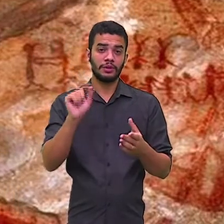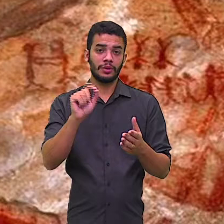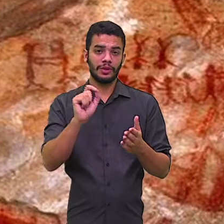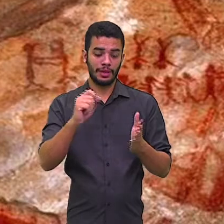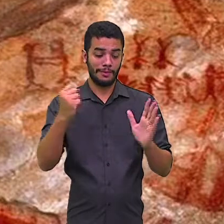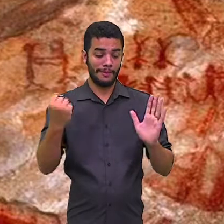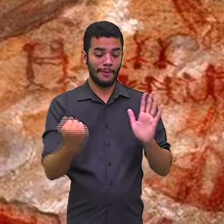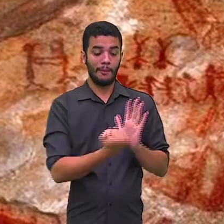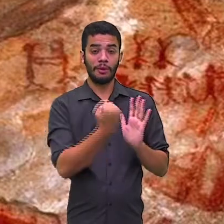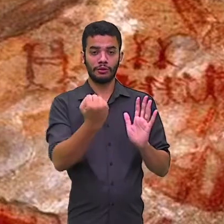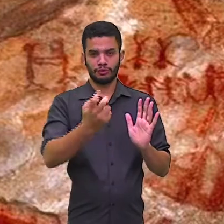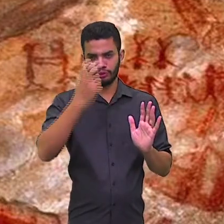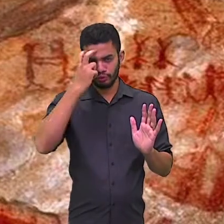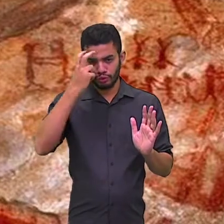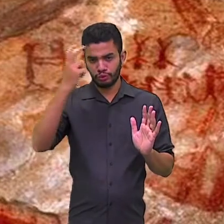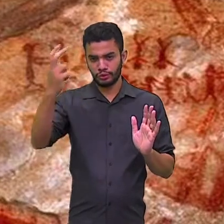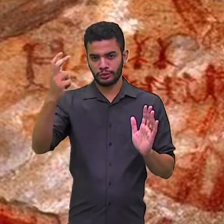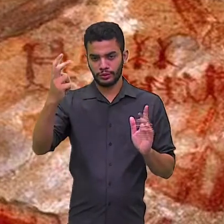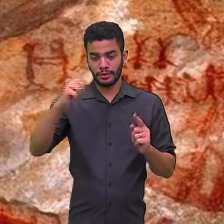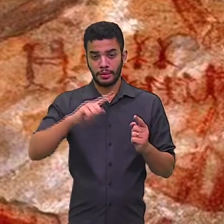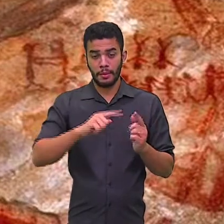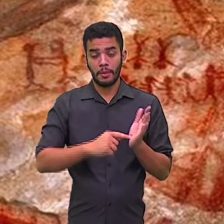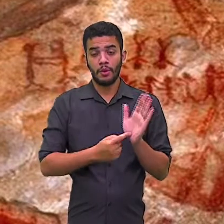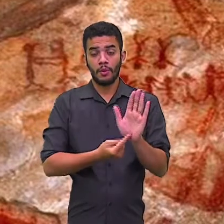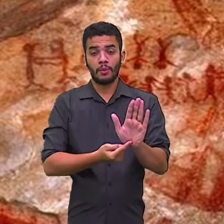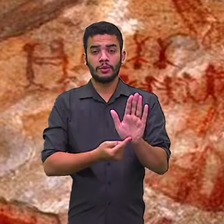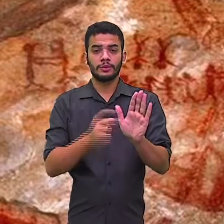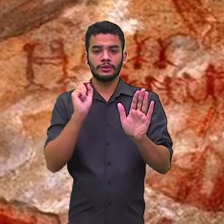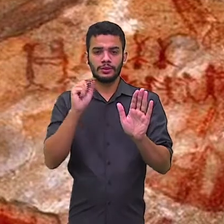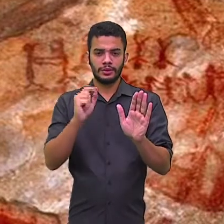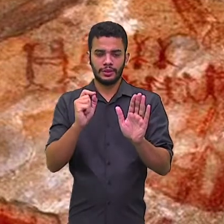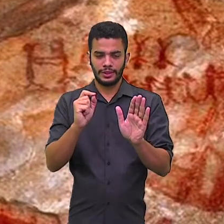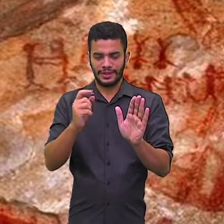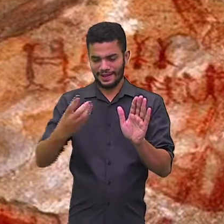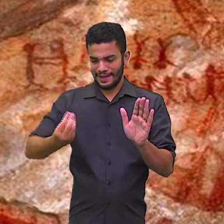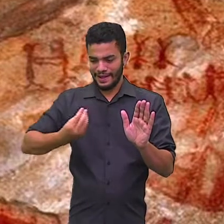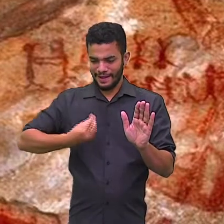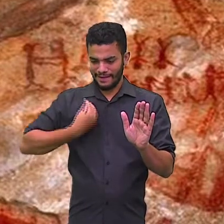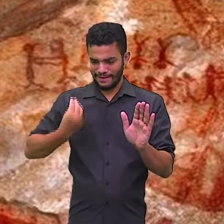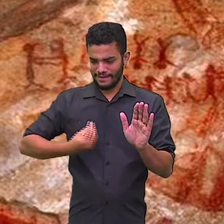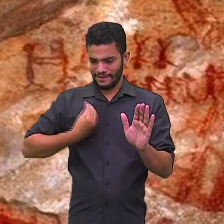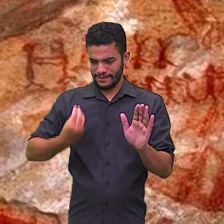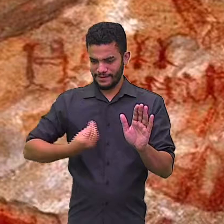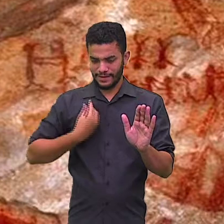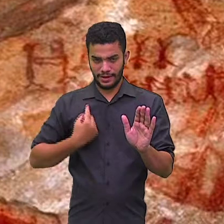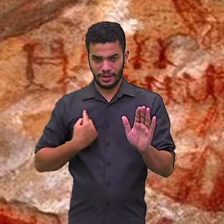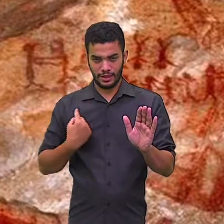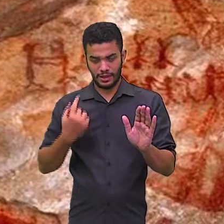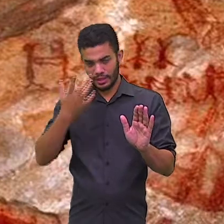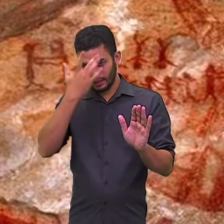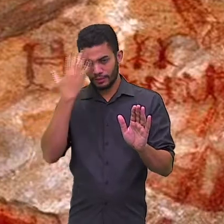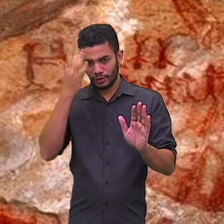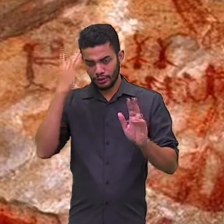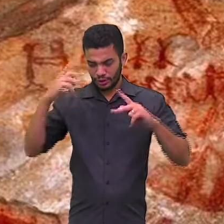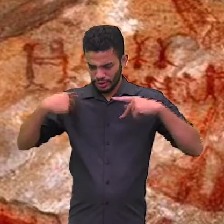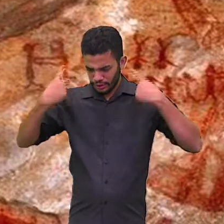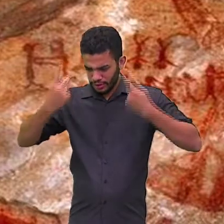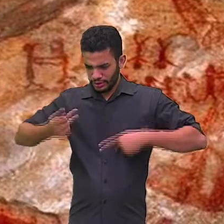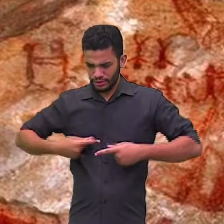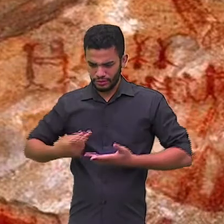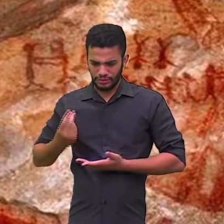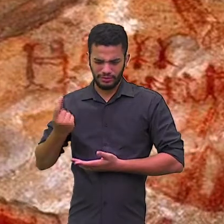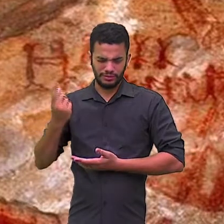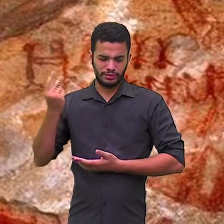por representarem um pouco desse passado do homem, que conta a nossa história. Deve-se reconhecer, em